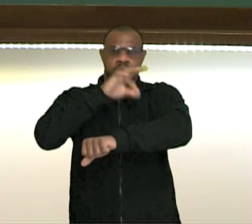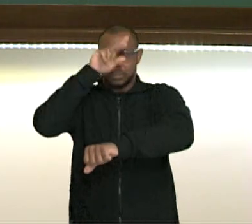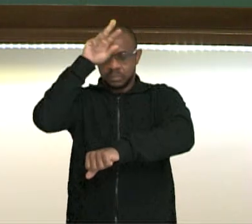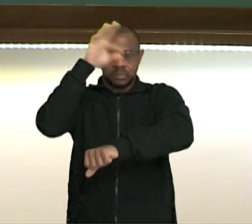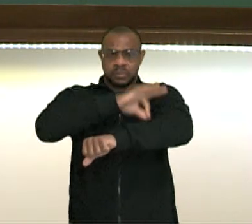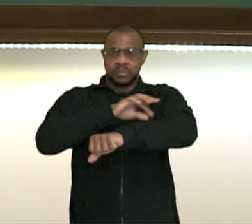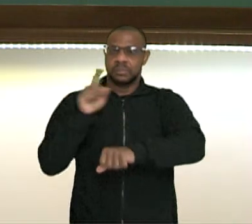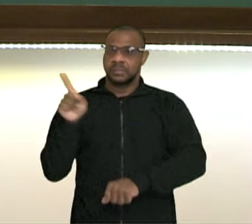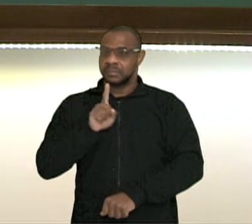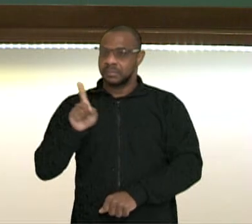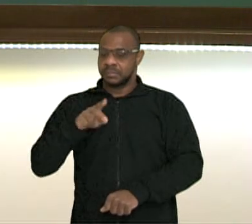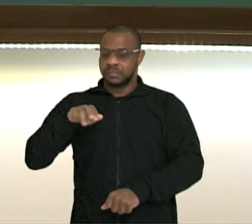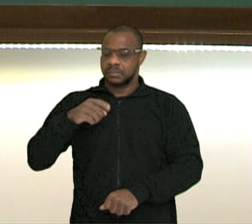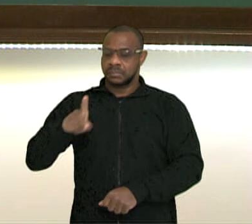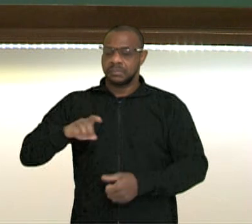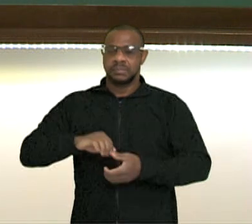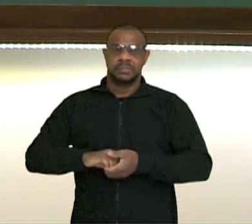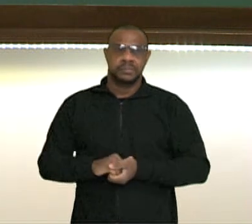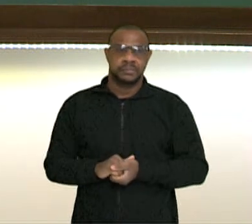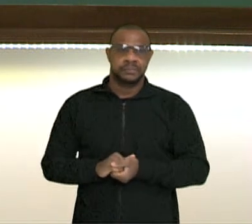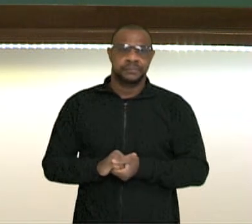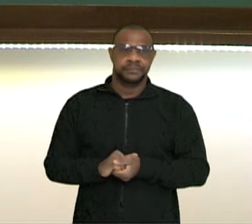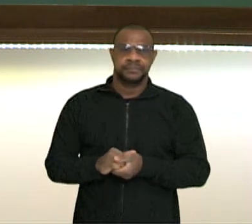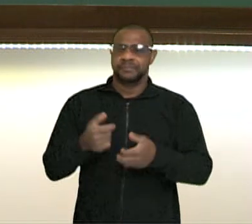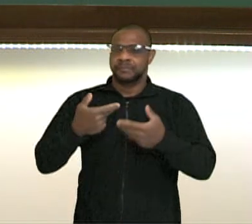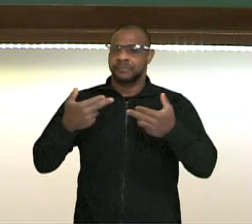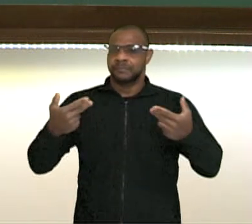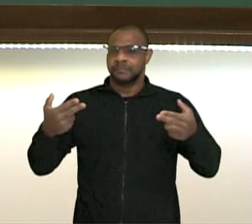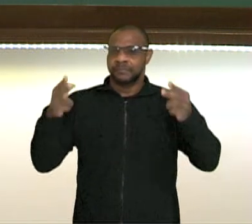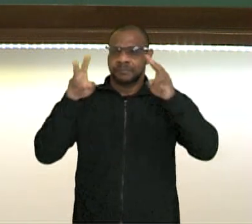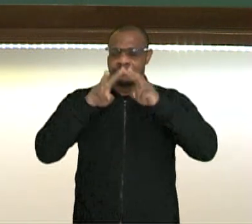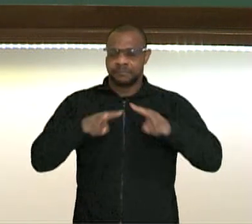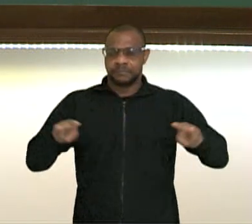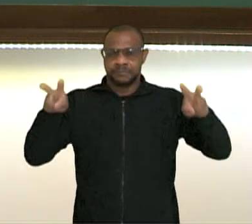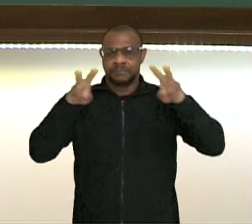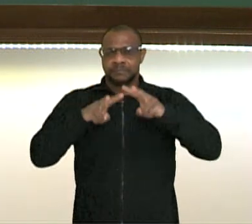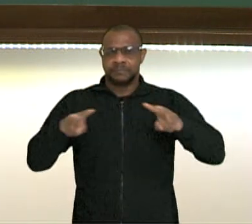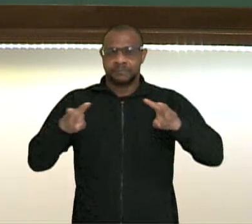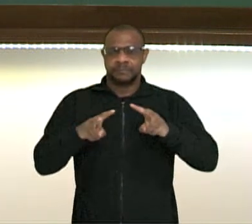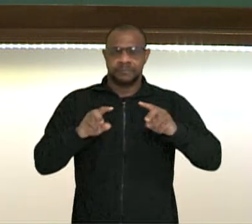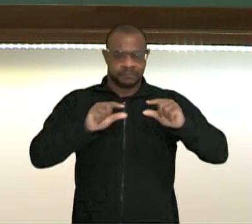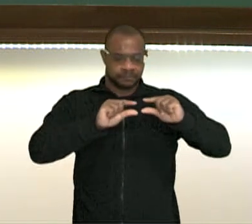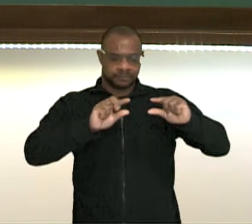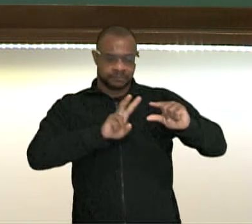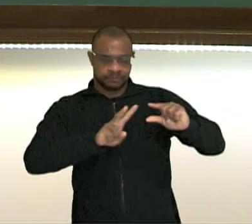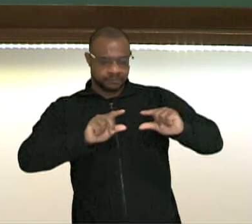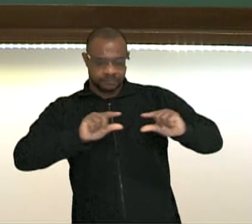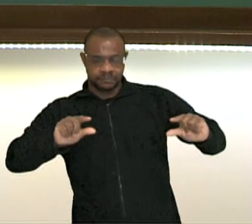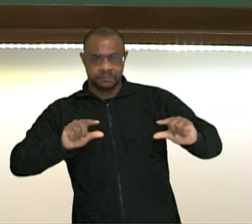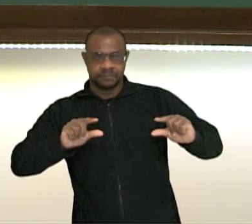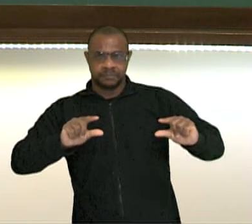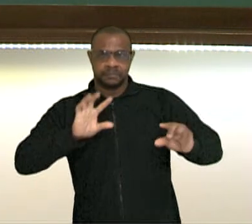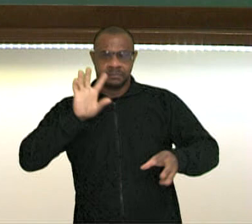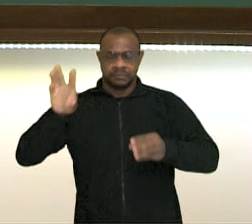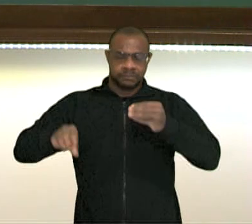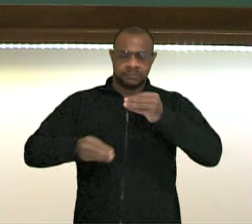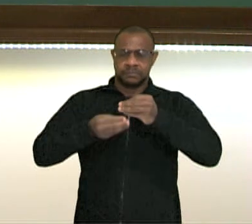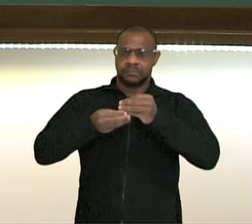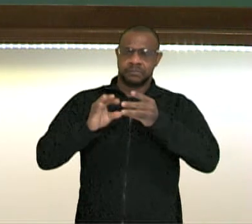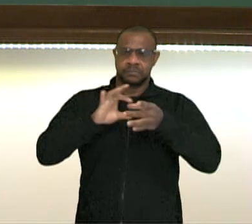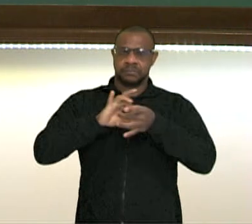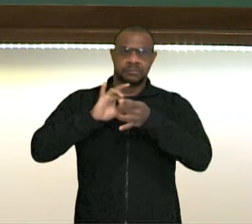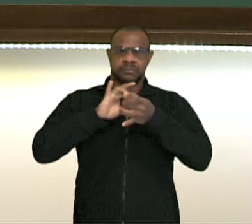Perceba que os elementos, né, visuais, escritos do cartaz, eles são unidos, eles complementam